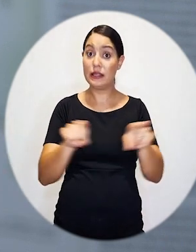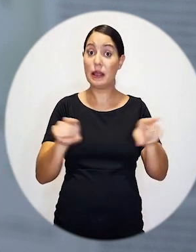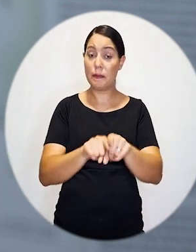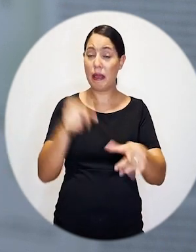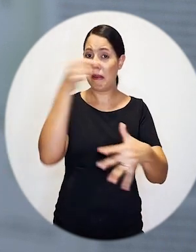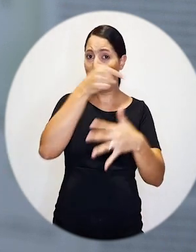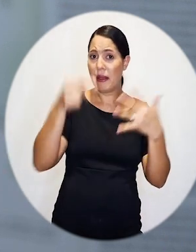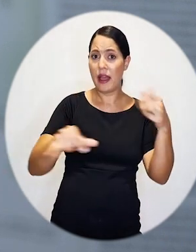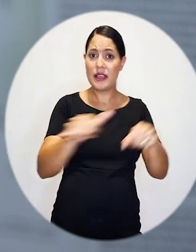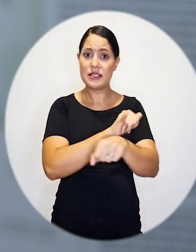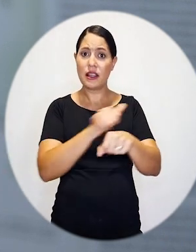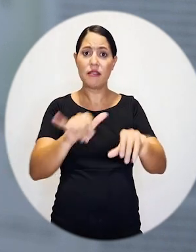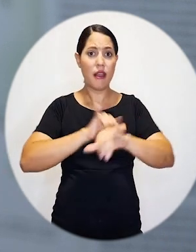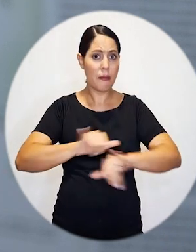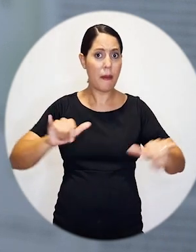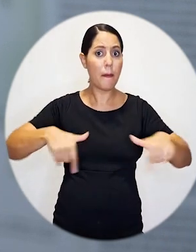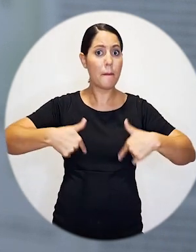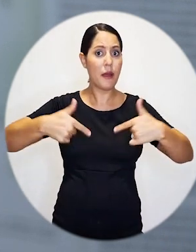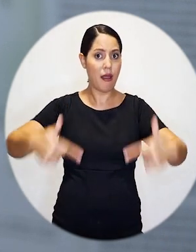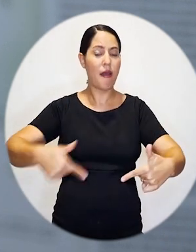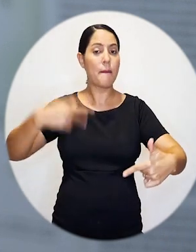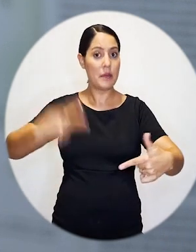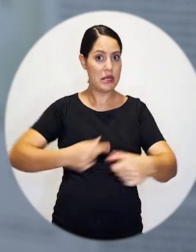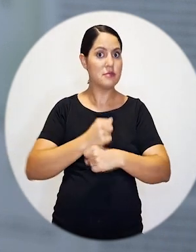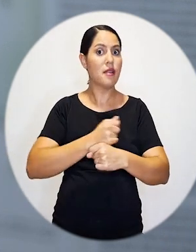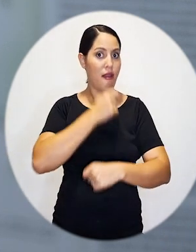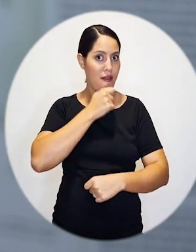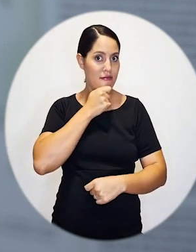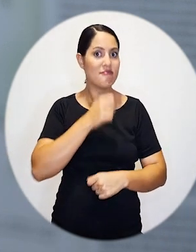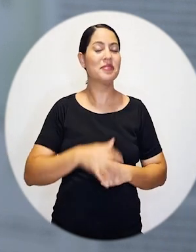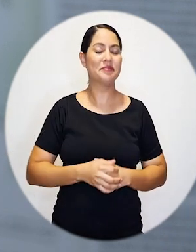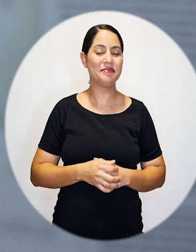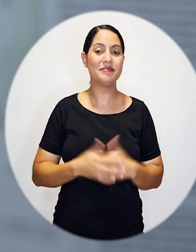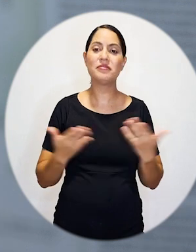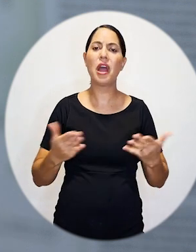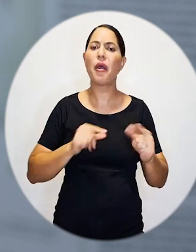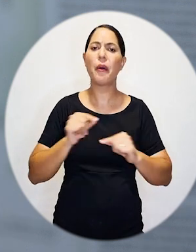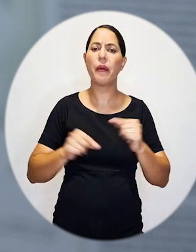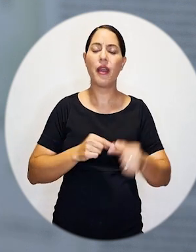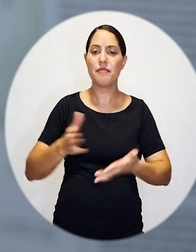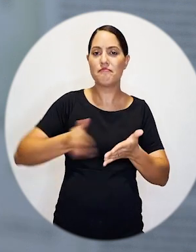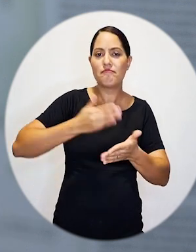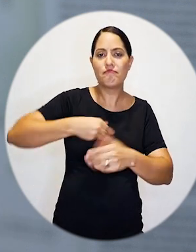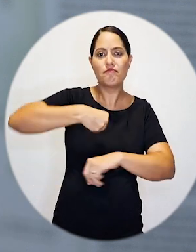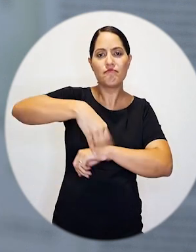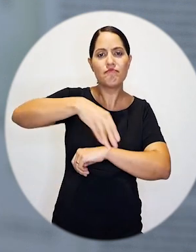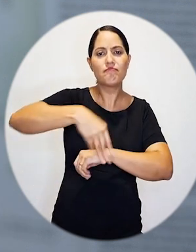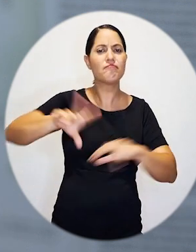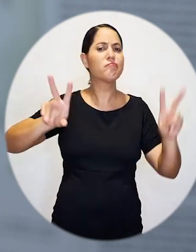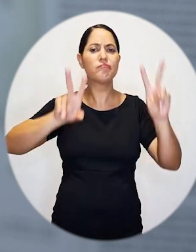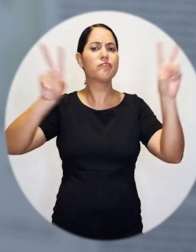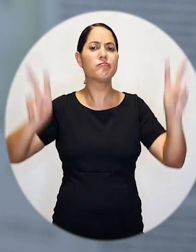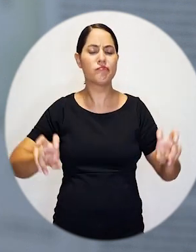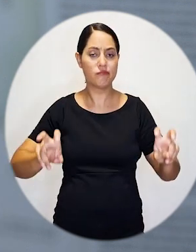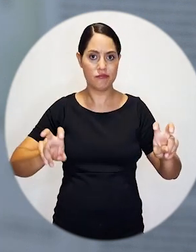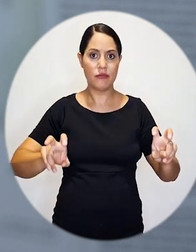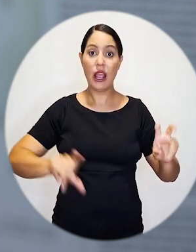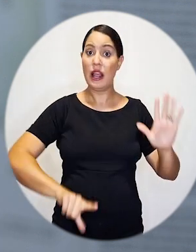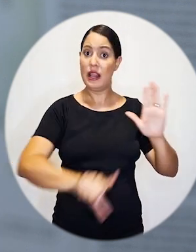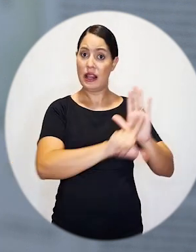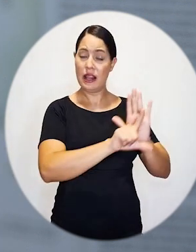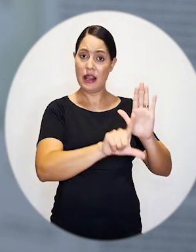e divulgou uma série de ações ainda para este ano. Entre as atividades está a produção de uma cartilha orientativa sobre